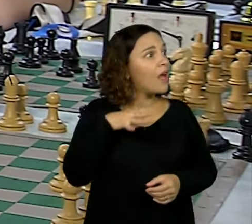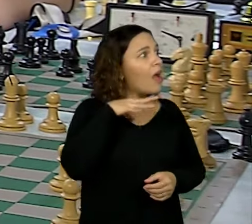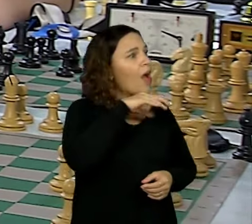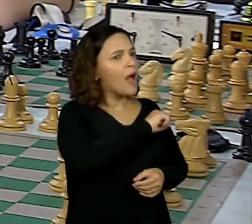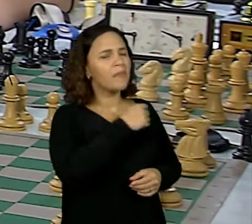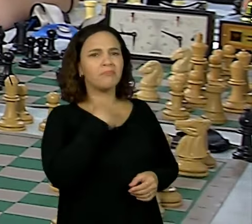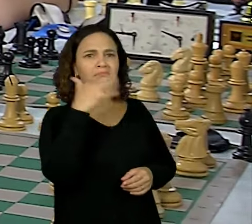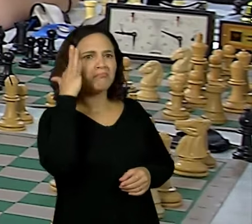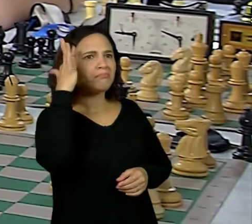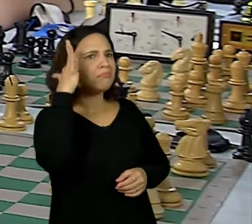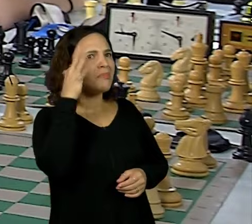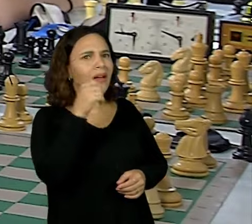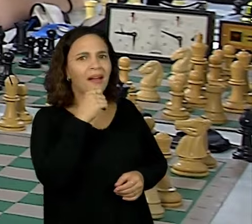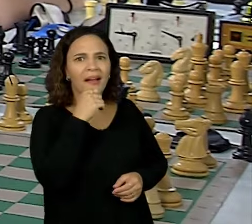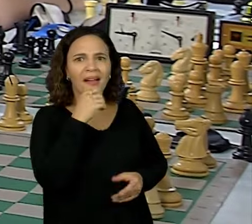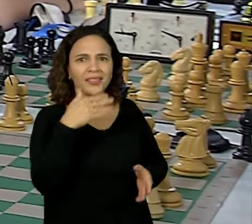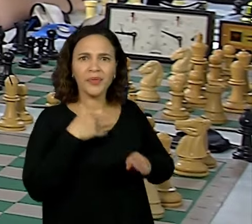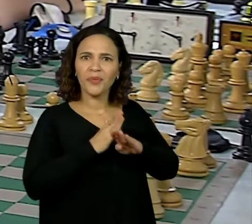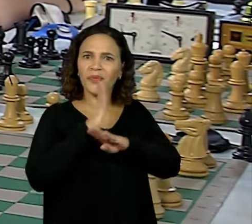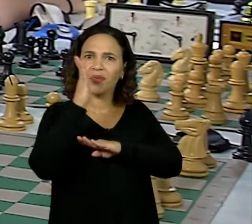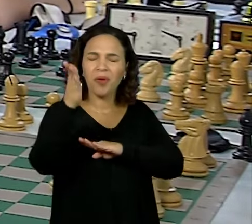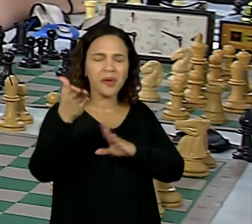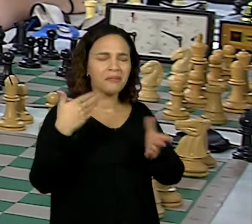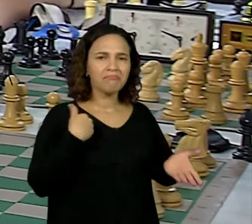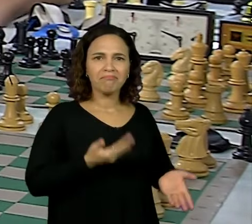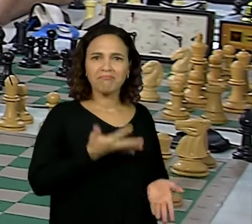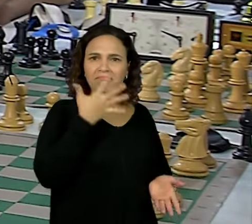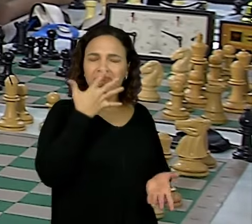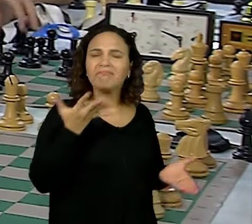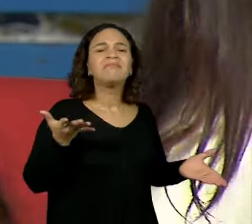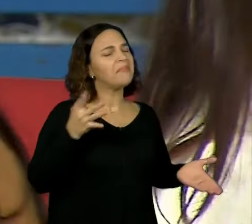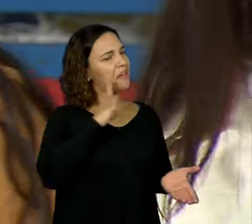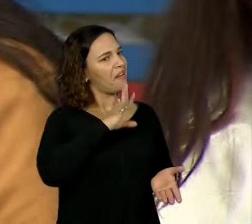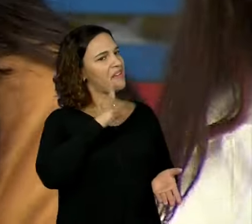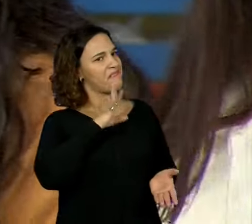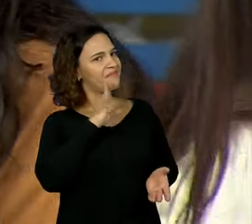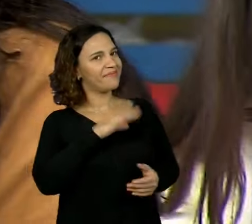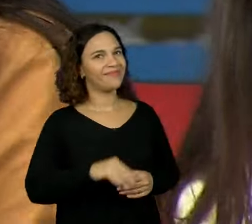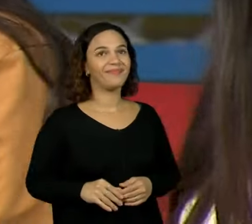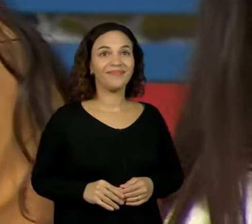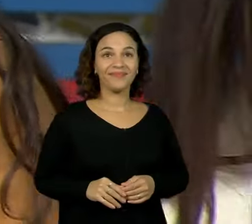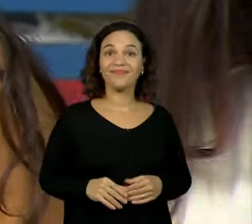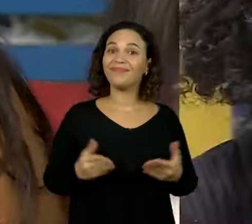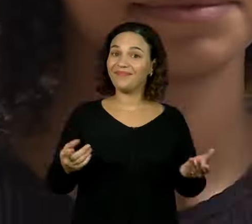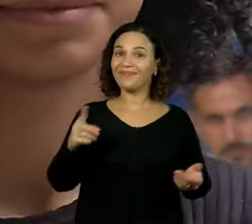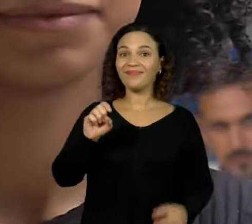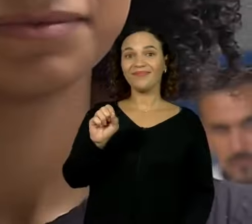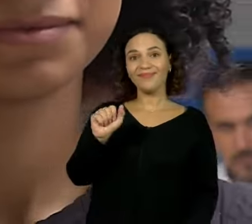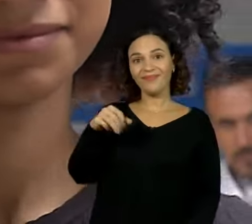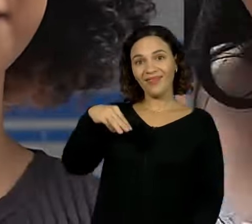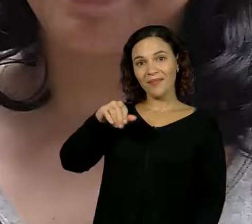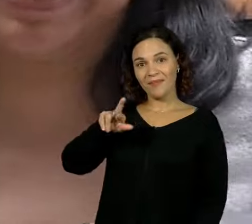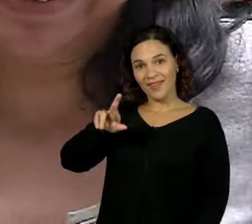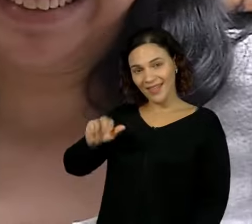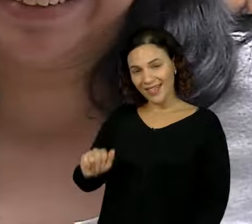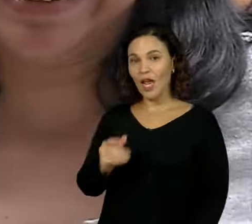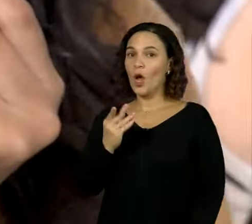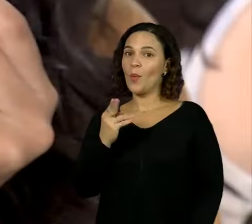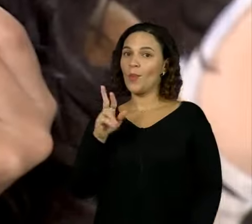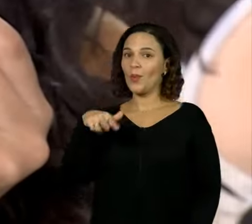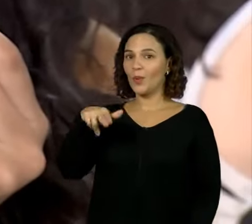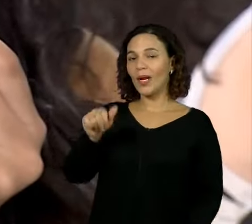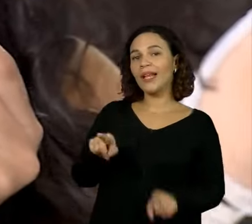eu não imaginava que eu ia pra lá, mas foi muito legal. Além dela, a Samira, a Bruna e a